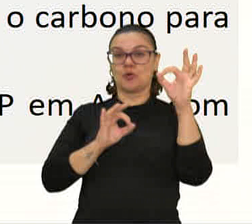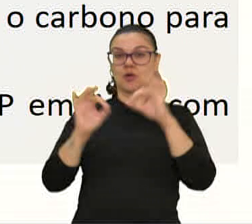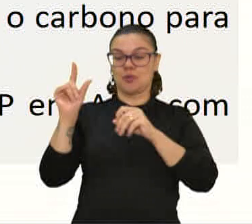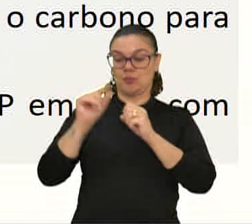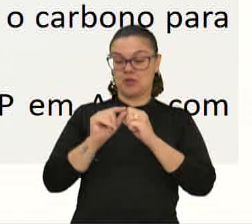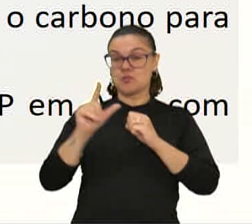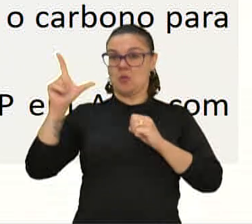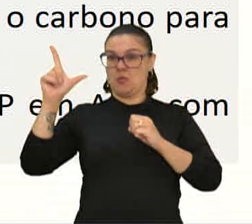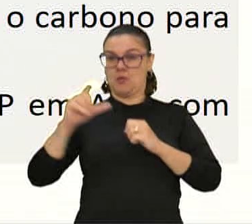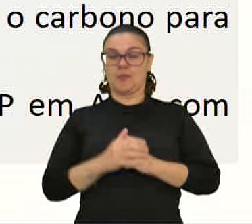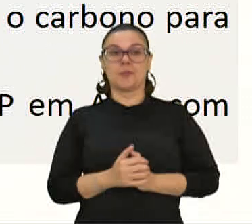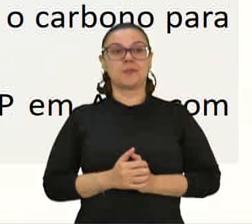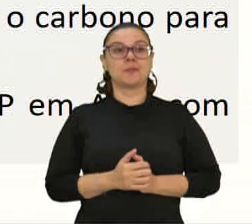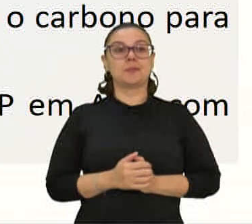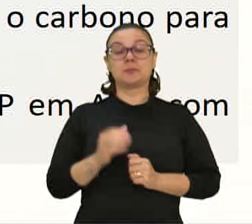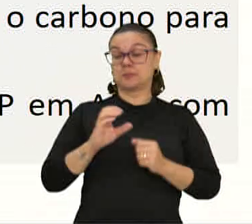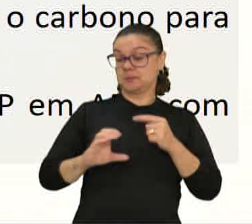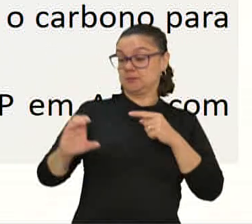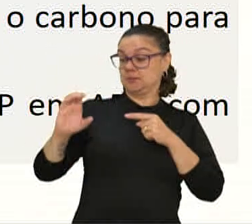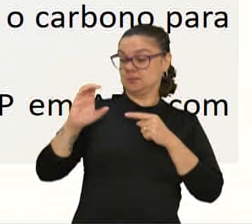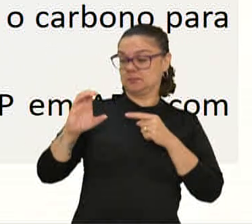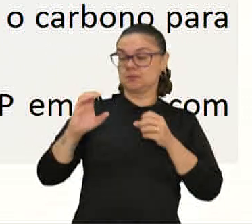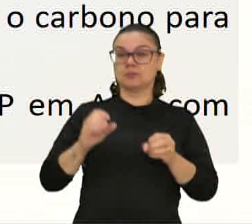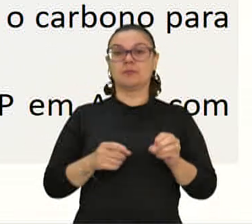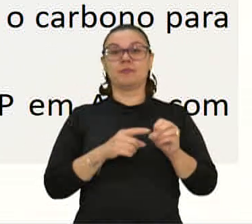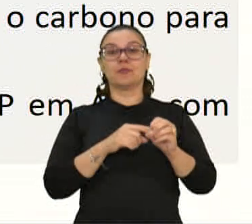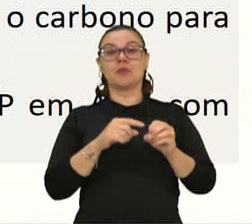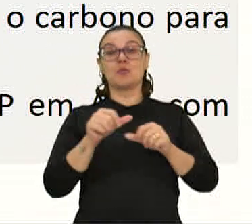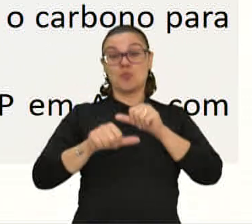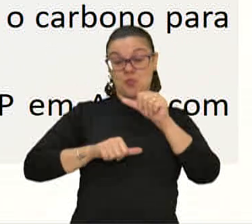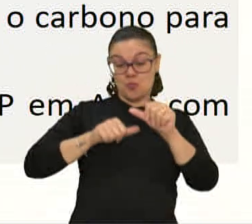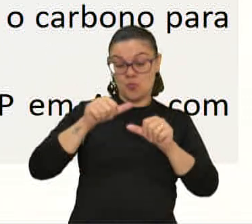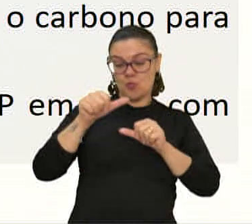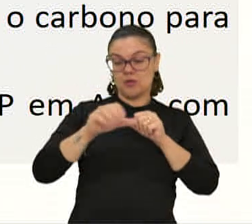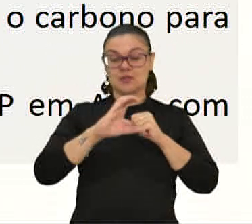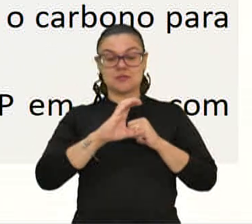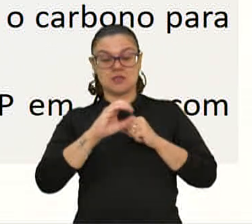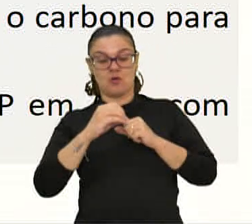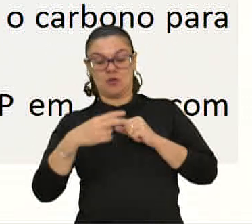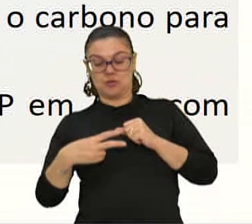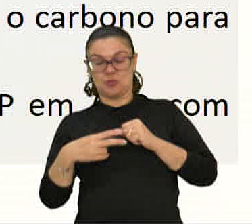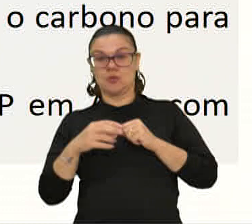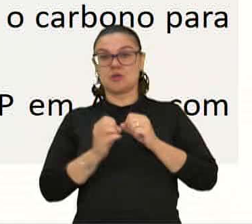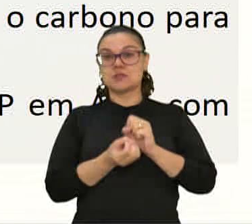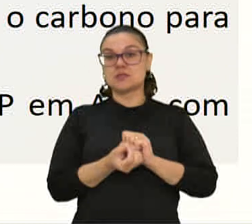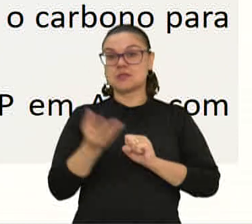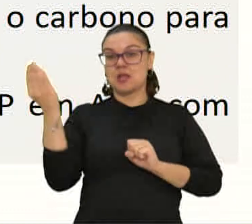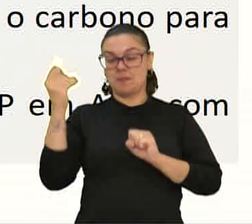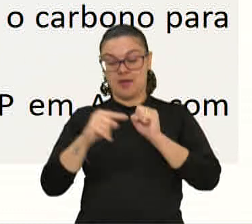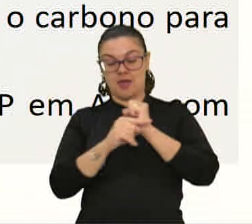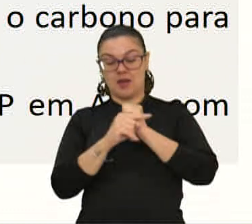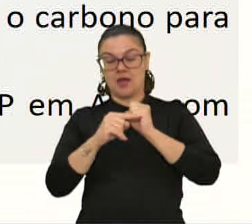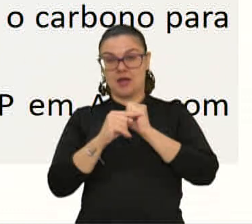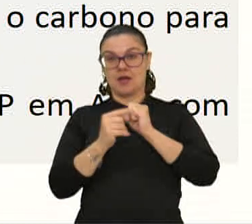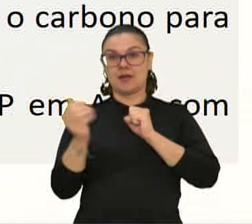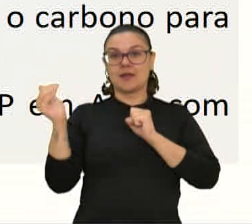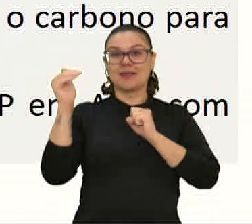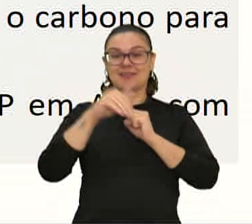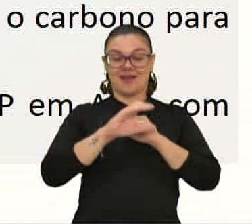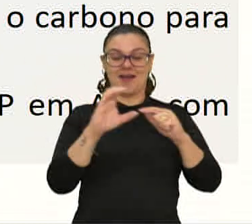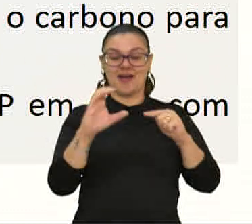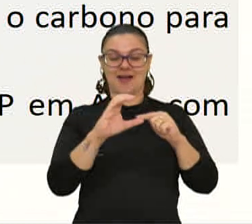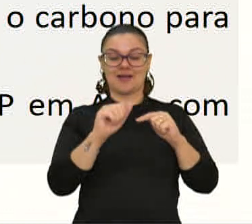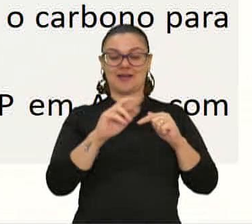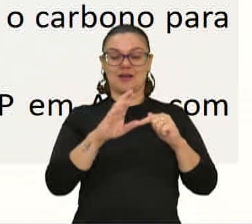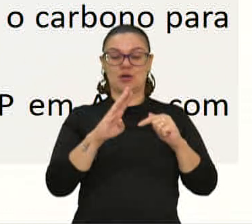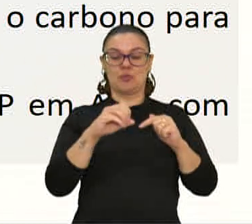de energia. C, fotólise de moléculas de CO2 que liberam elétrons e cedem o carbono